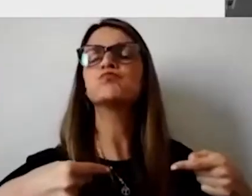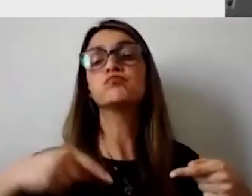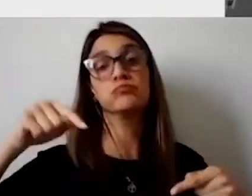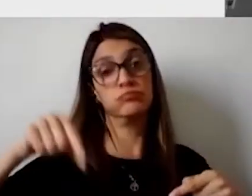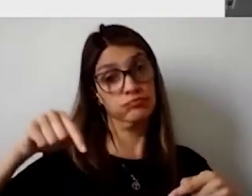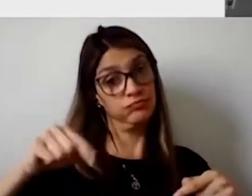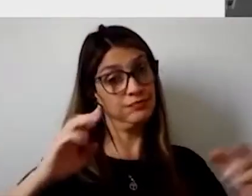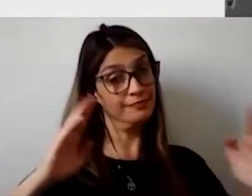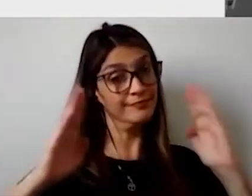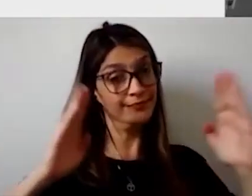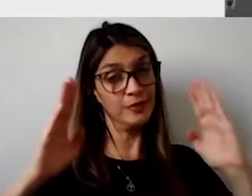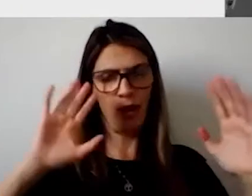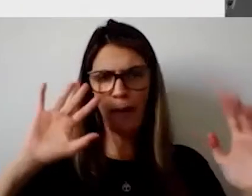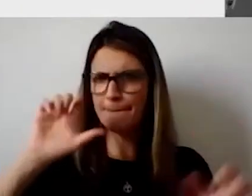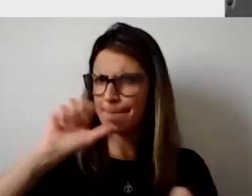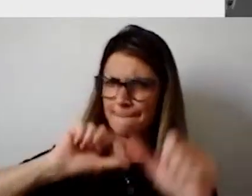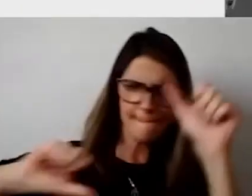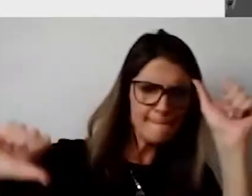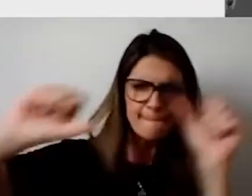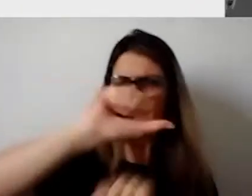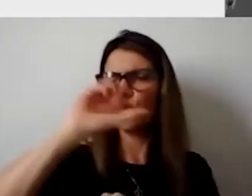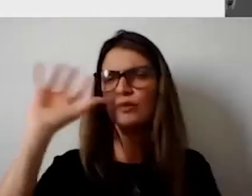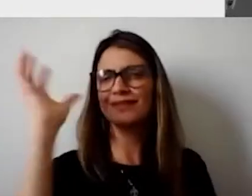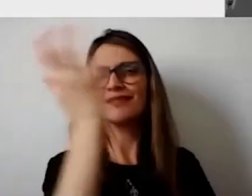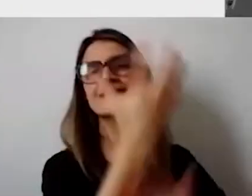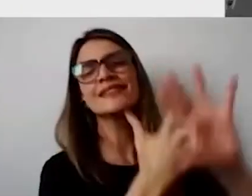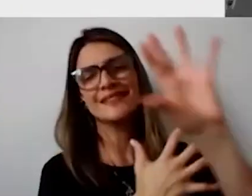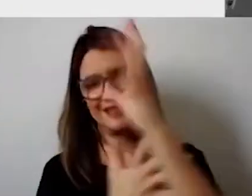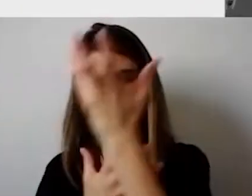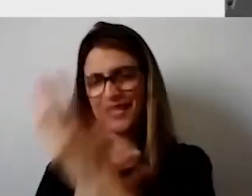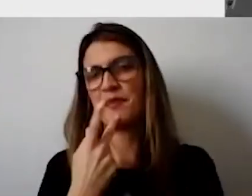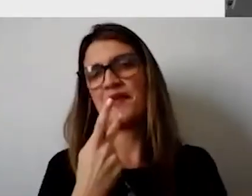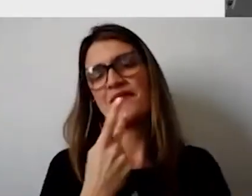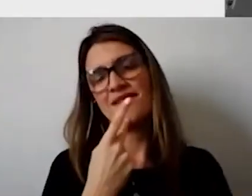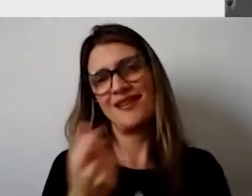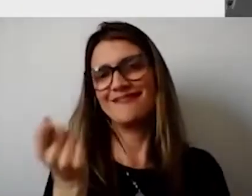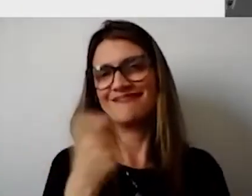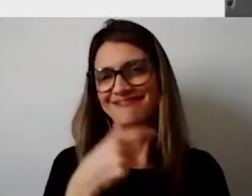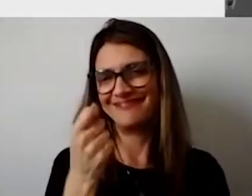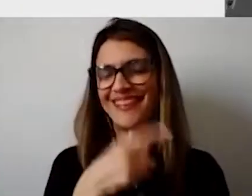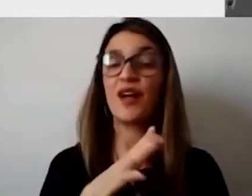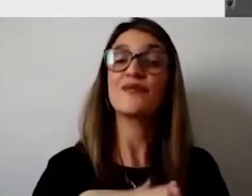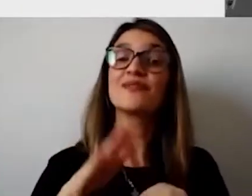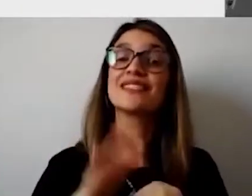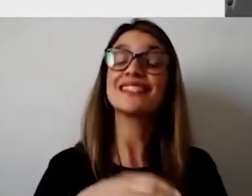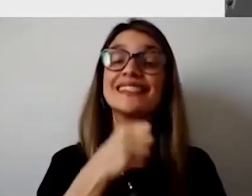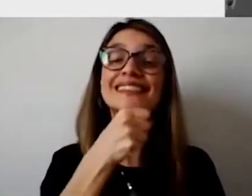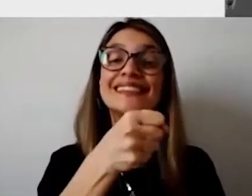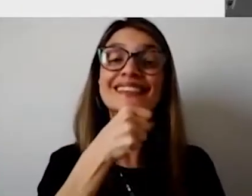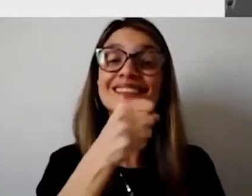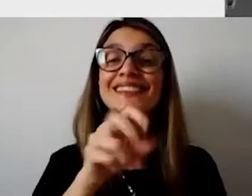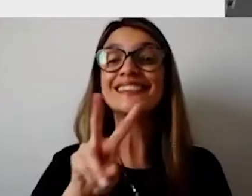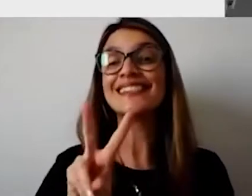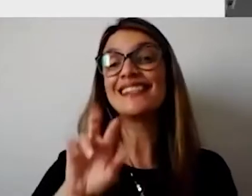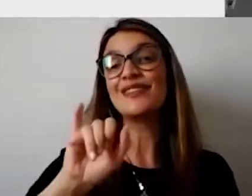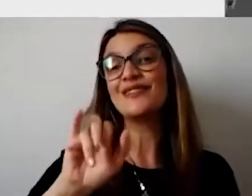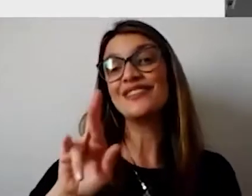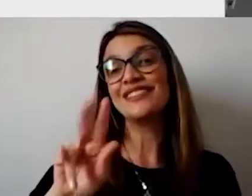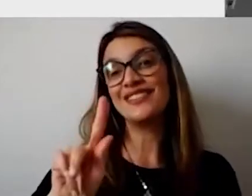mudança climática, né? Mas fala com humor sobre esse assunto. Eles vão fazer uma entrevista com o Virgílio